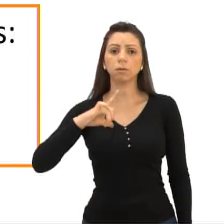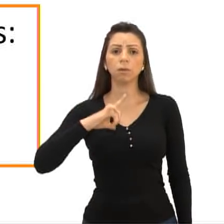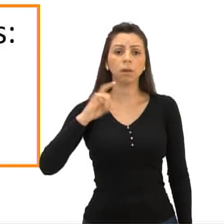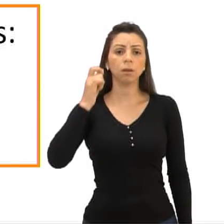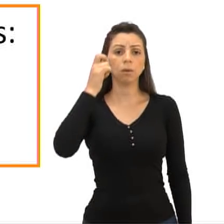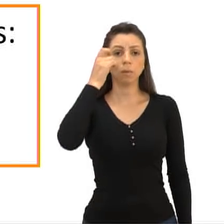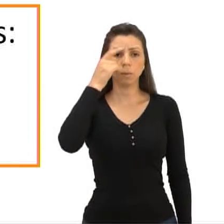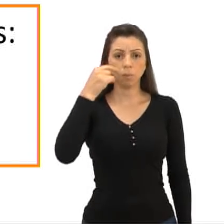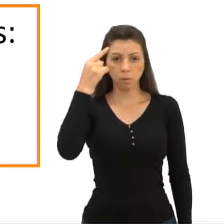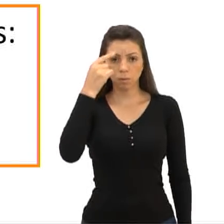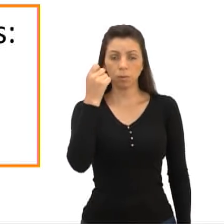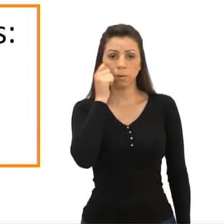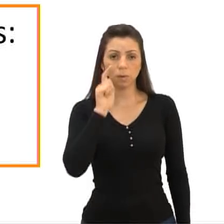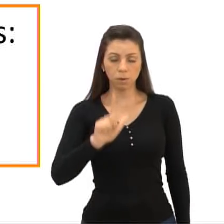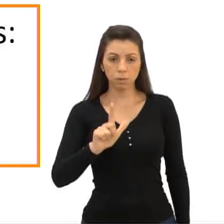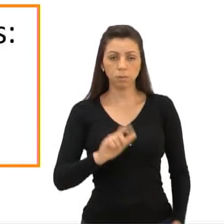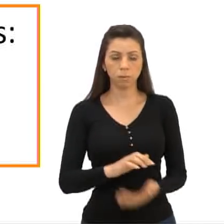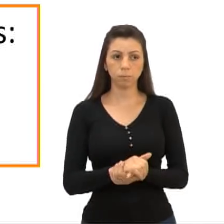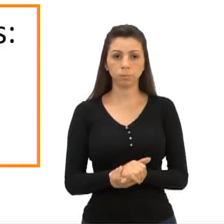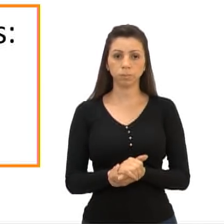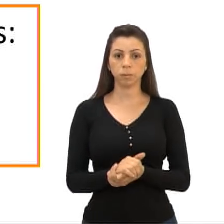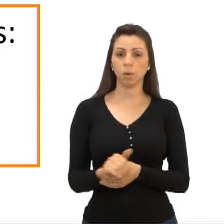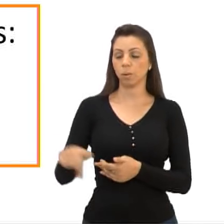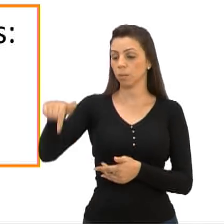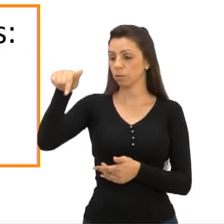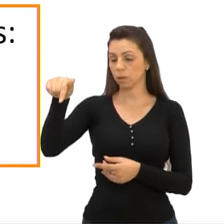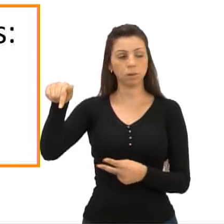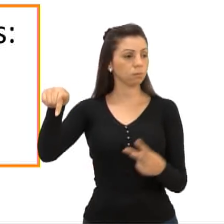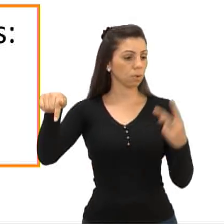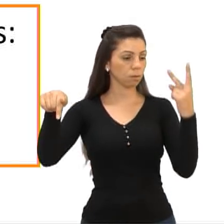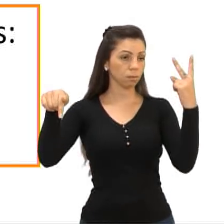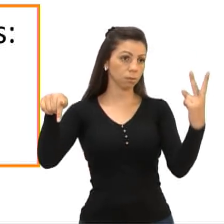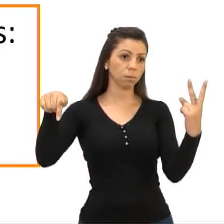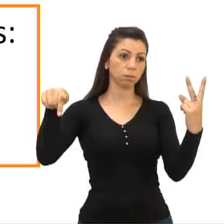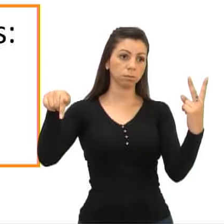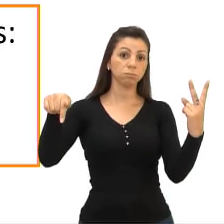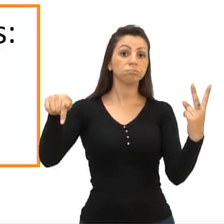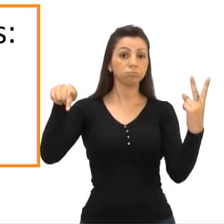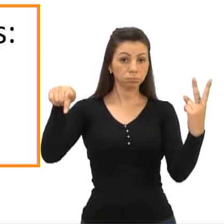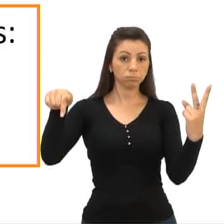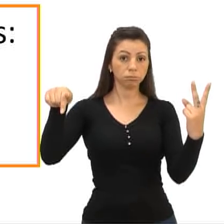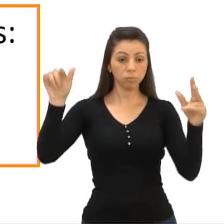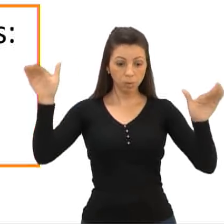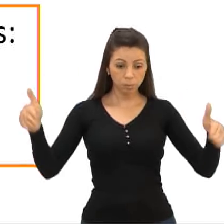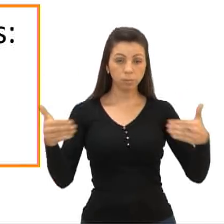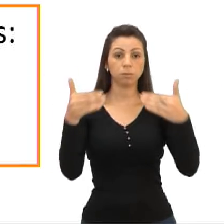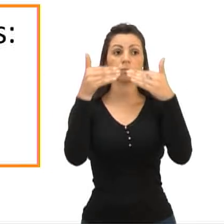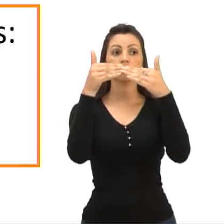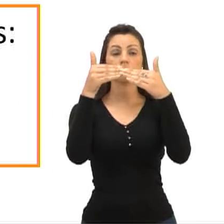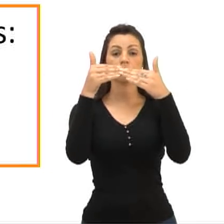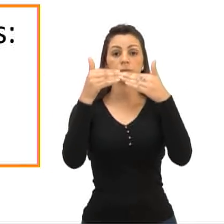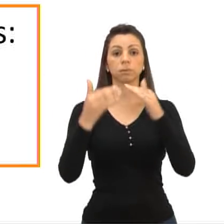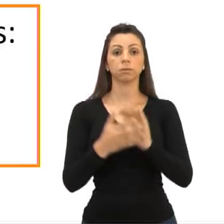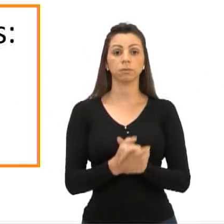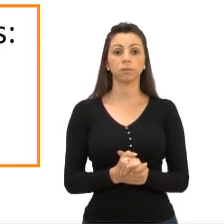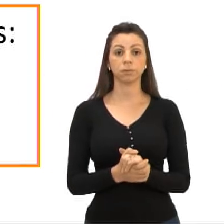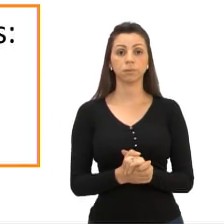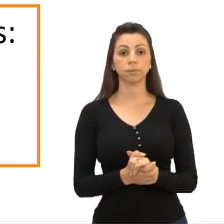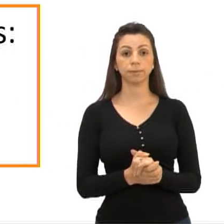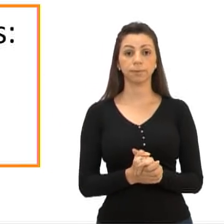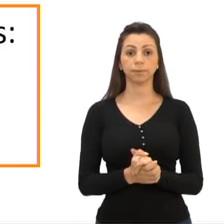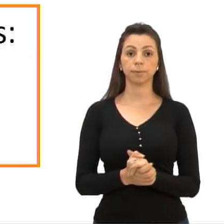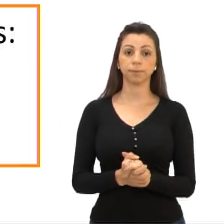vocês que 7 está para 2, então 7 crianças, 2 possuem olhos